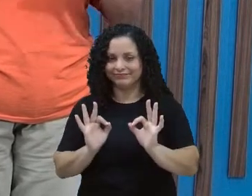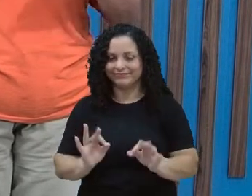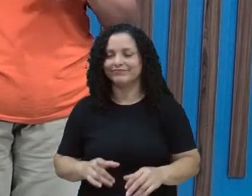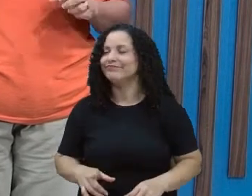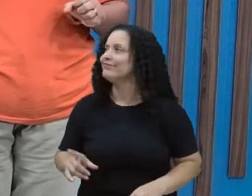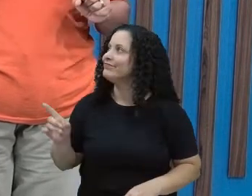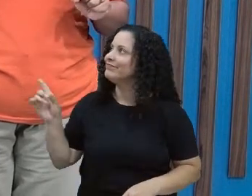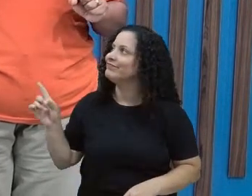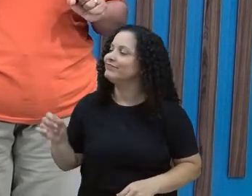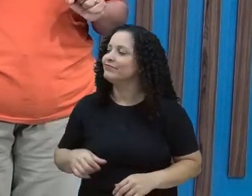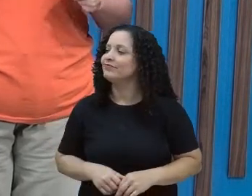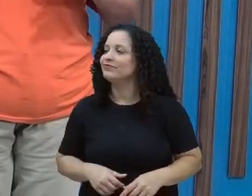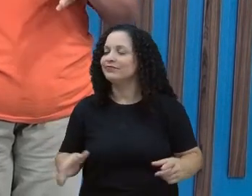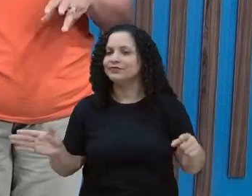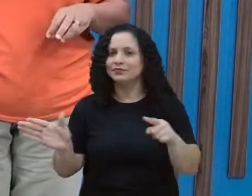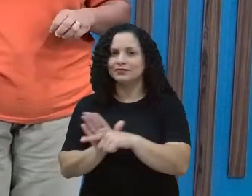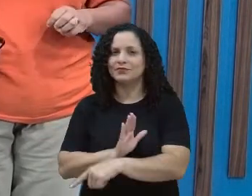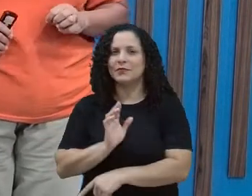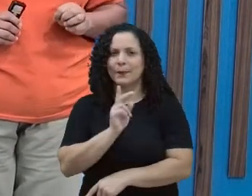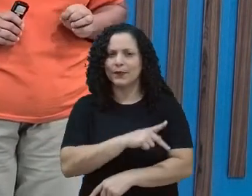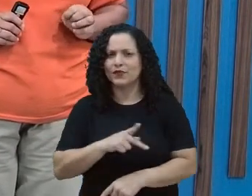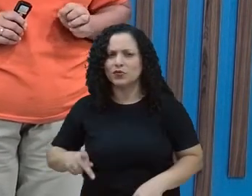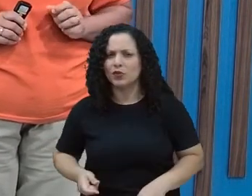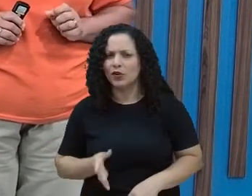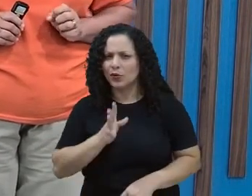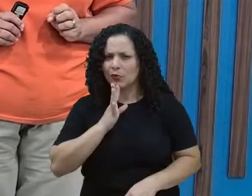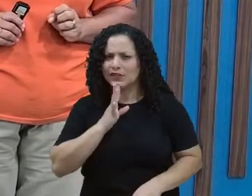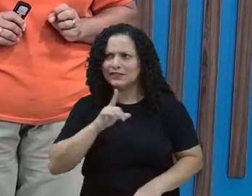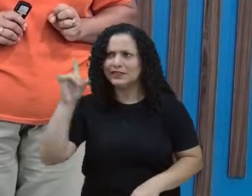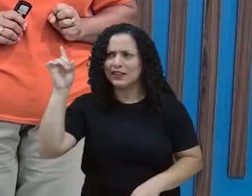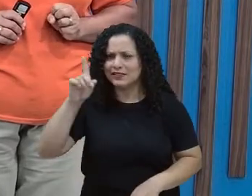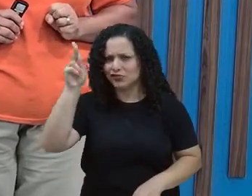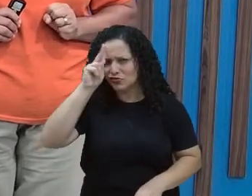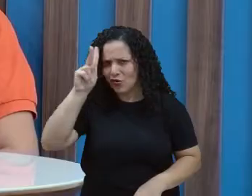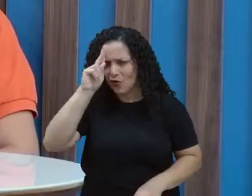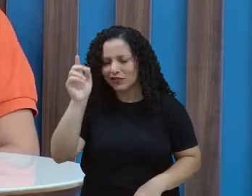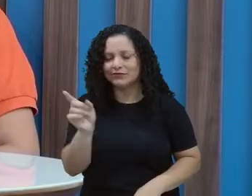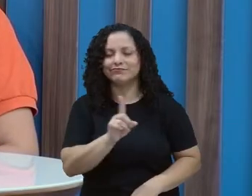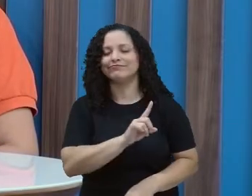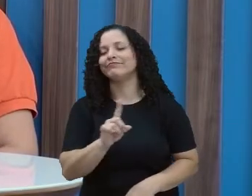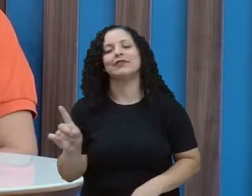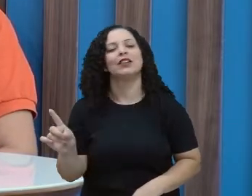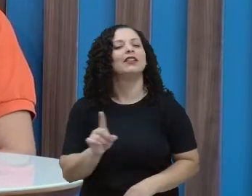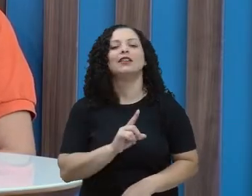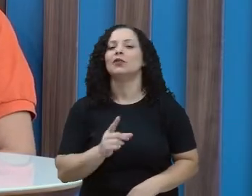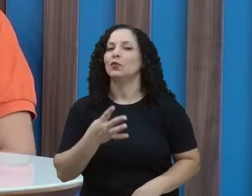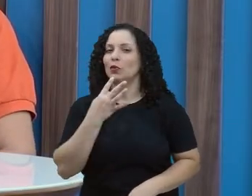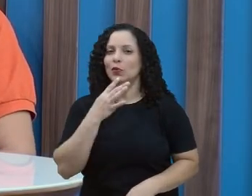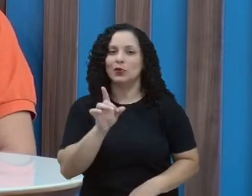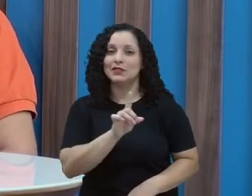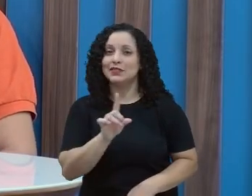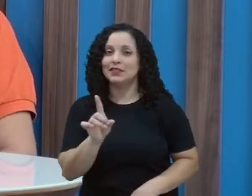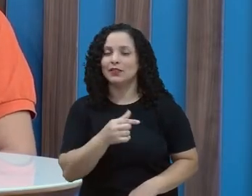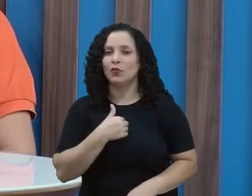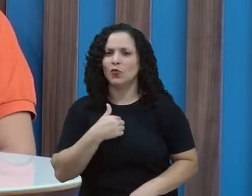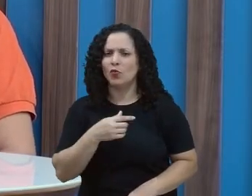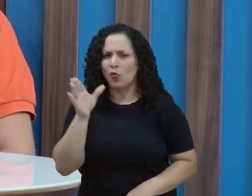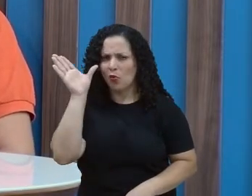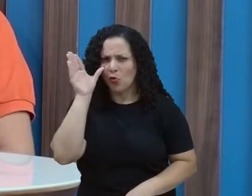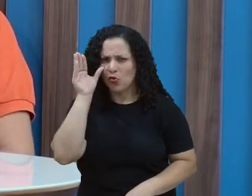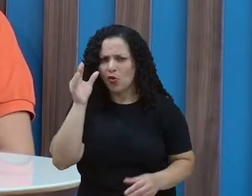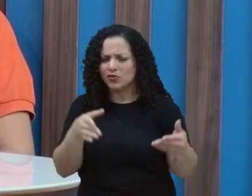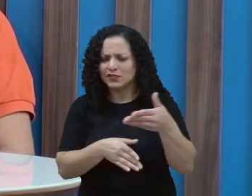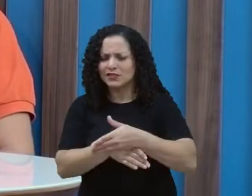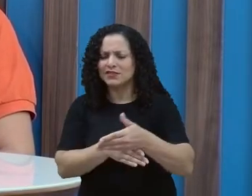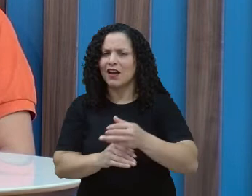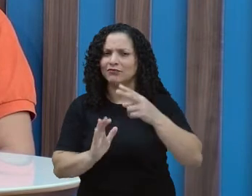ok? Professora Verônica, você já conhecia essa lenda? Não, professora Mauriceia, não conhecia não, eu fiquei até curiosa de ver e acessar a árvore